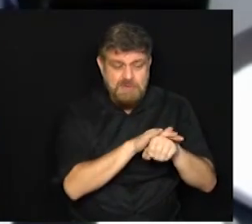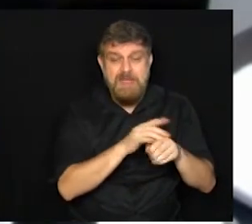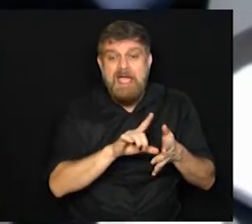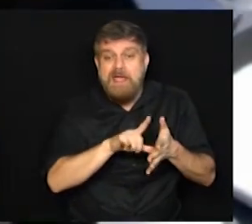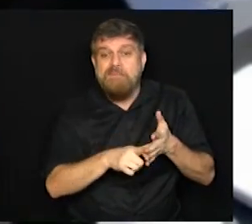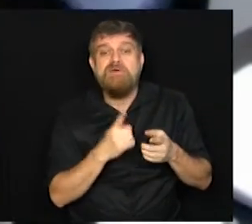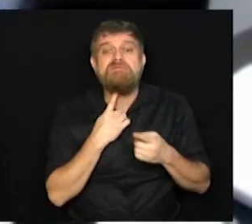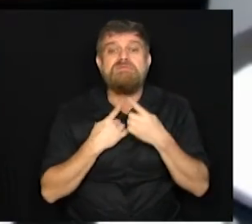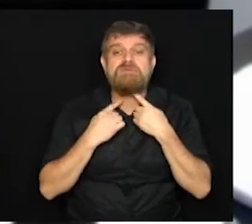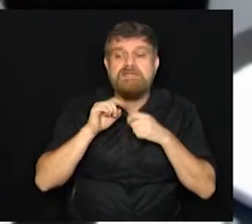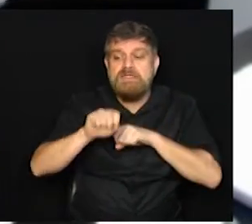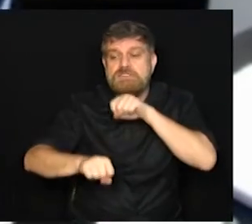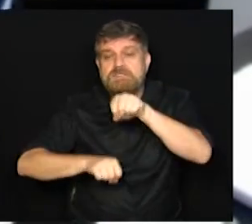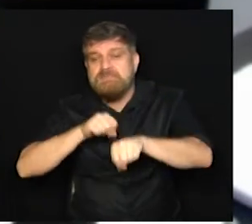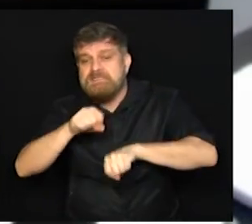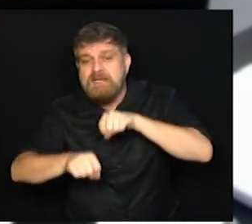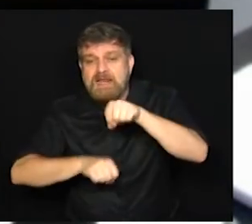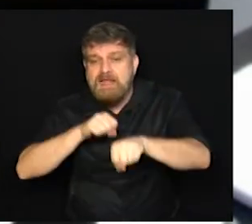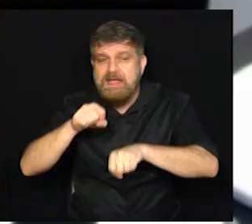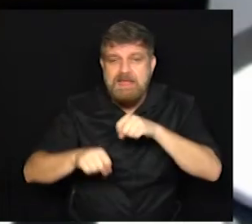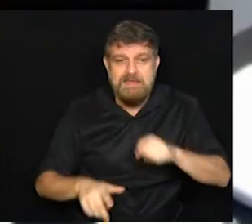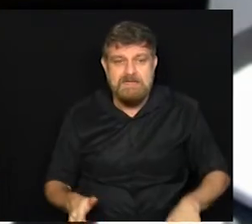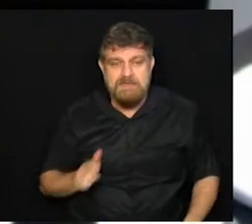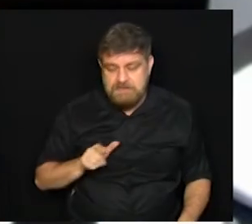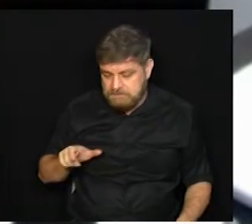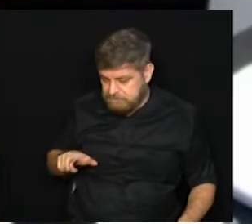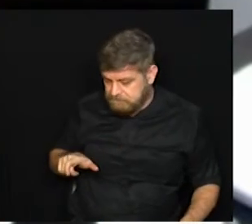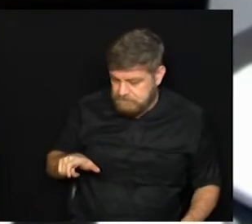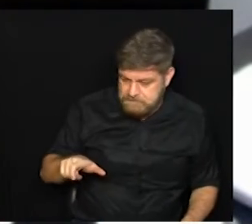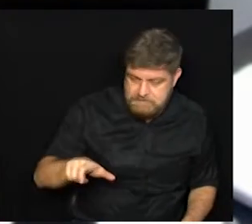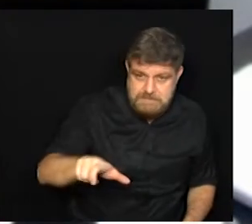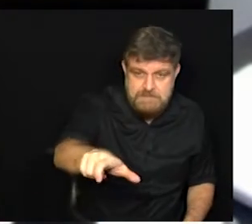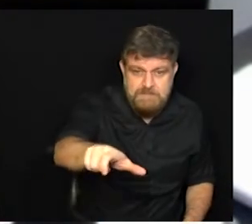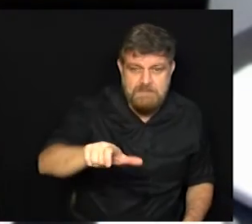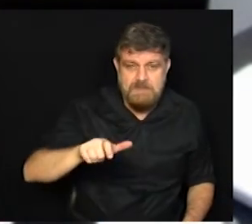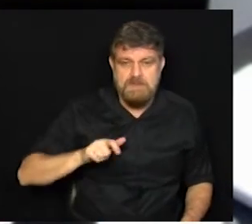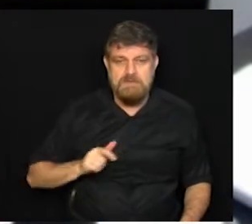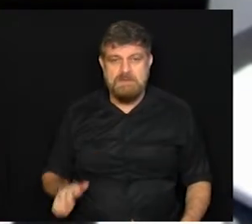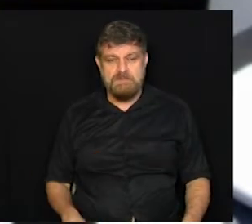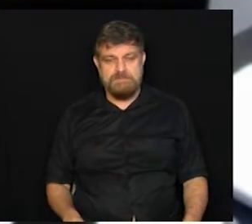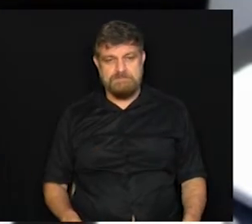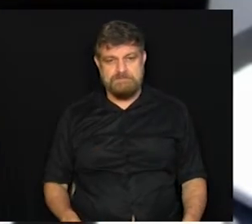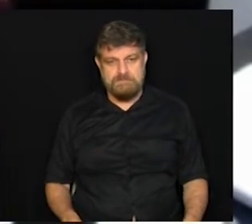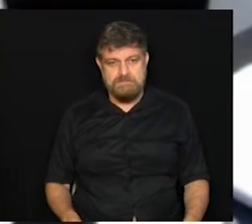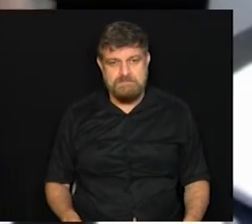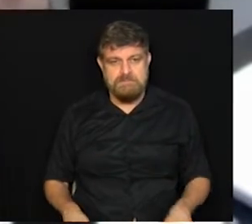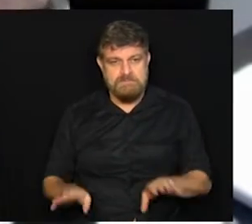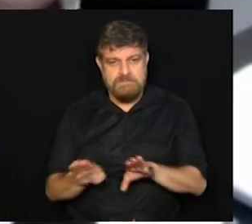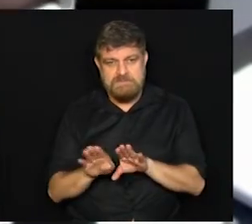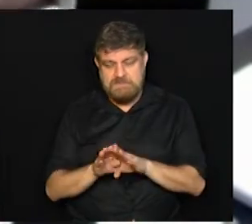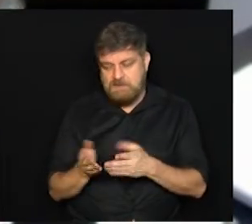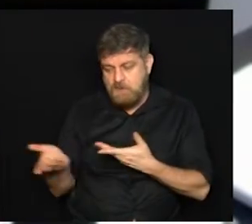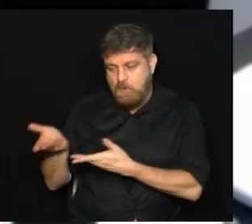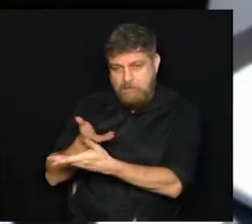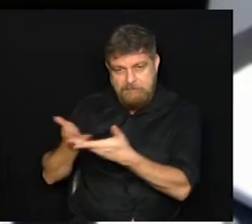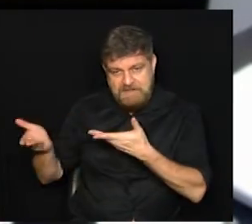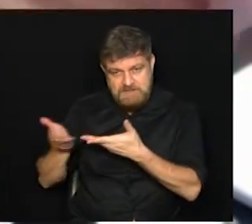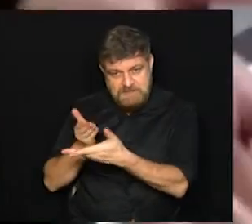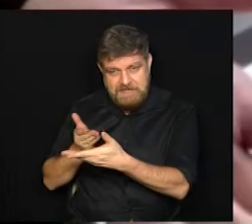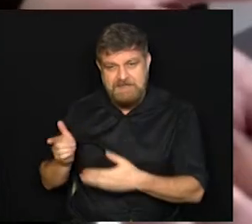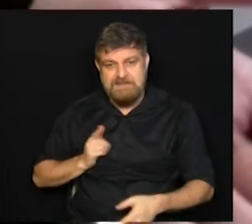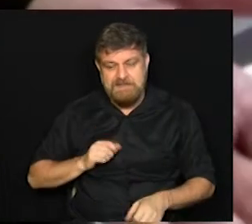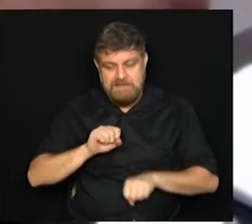bicicleta ou quer fazer uma atividade, como você disse, numa ciclovia, quando ela é dentro do canteiro, que é essa questão compartilhada que o senhor disse, né,